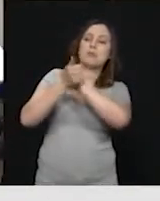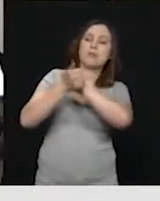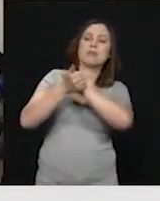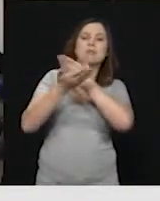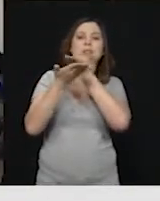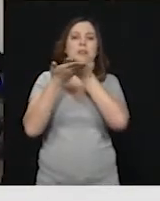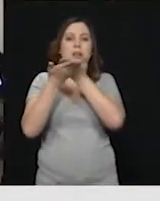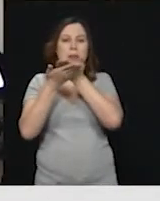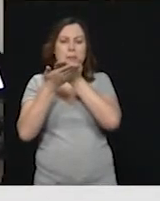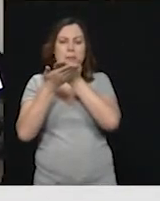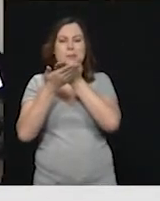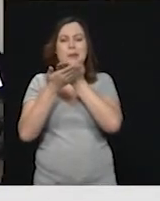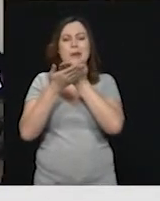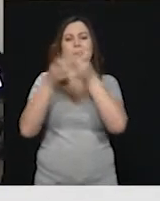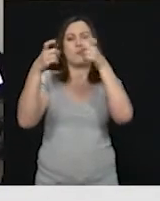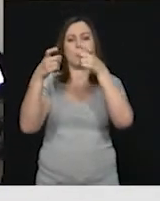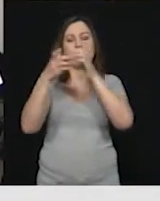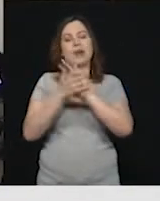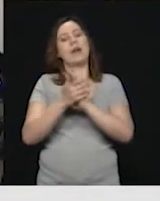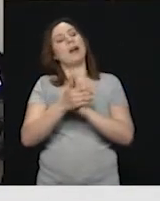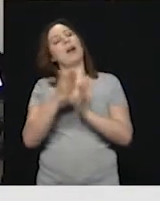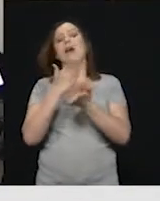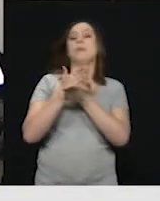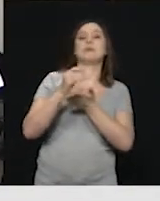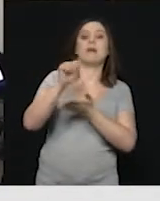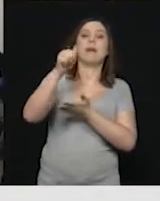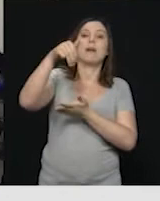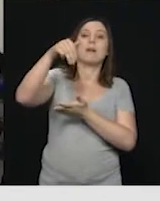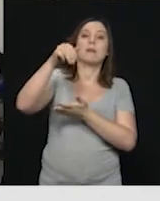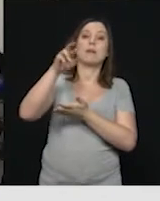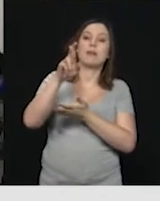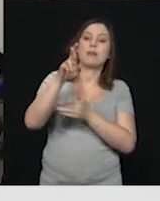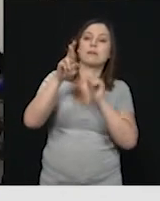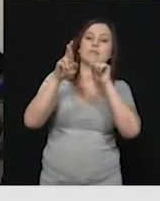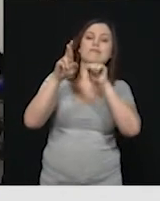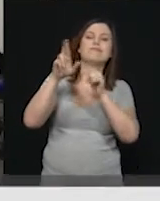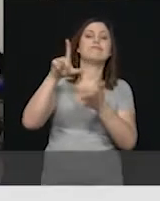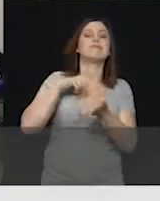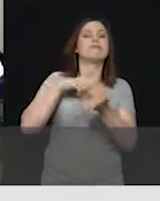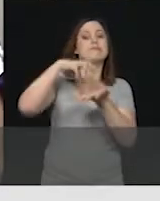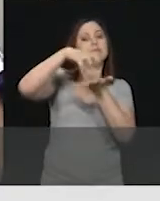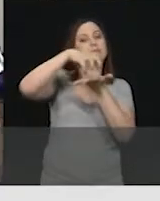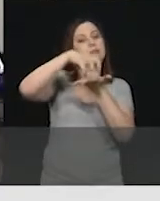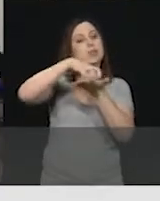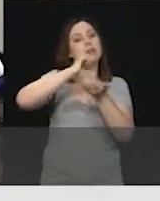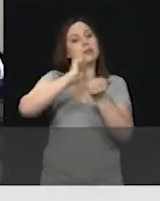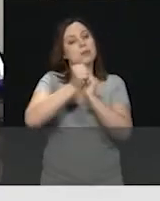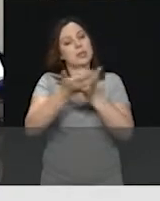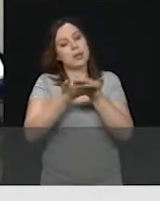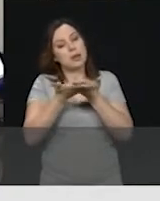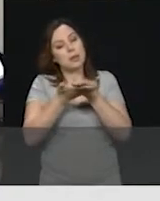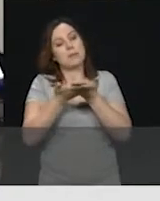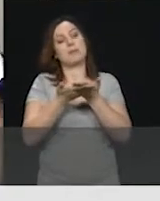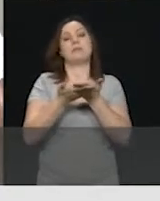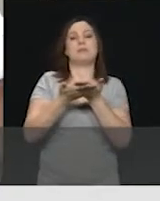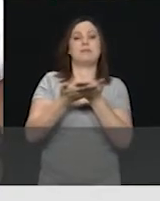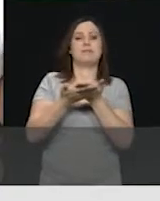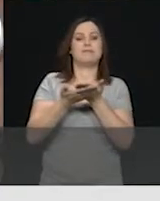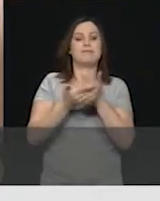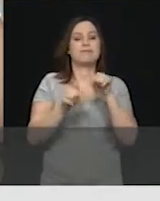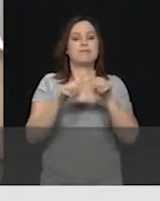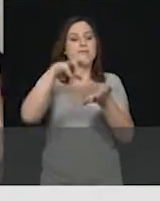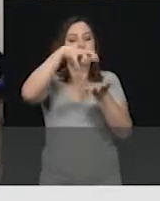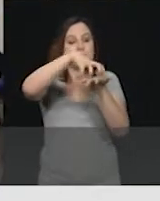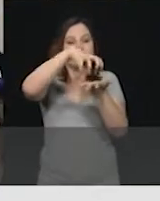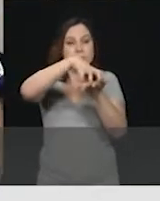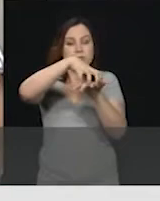a terapia ela iniciou na na sua família de representação quando a gente tem um departamento Esporte terapia que